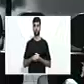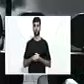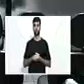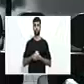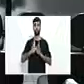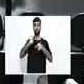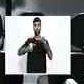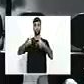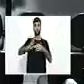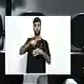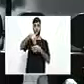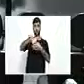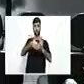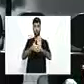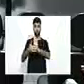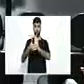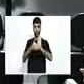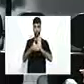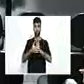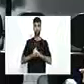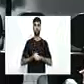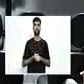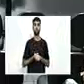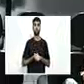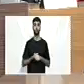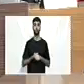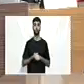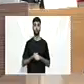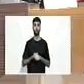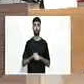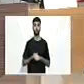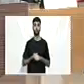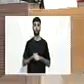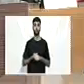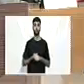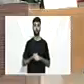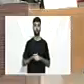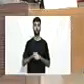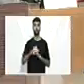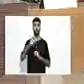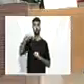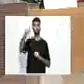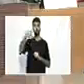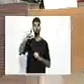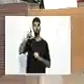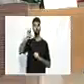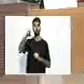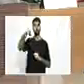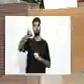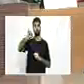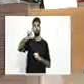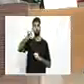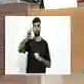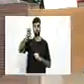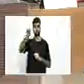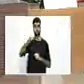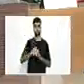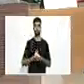discussão e votação as proposições avus Vereador Ronildo Antônio